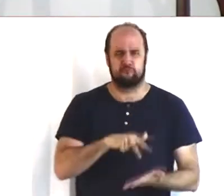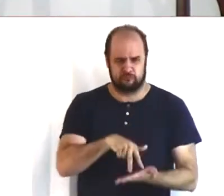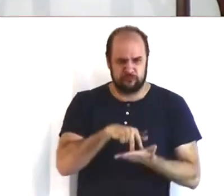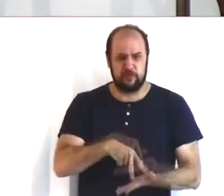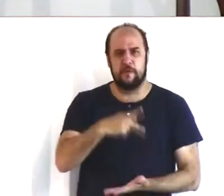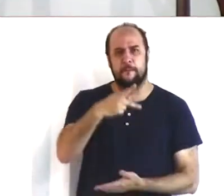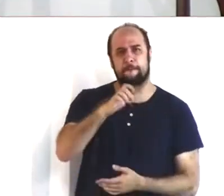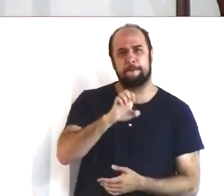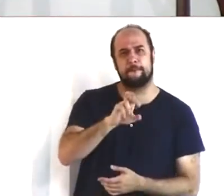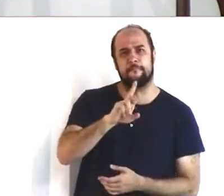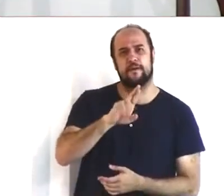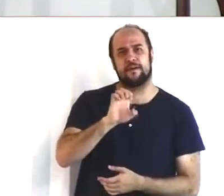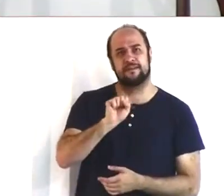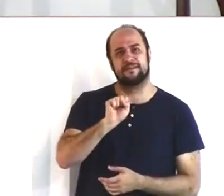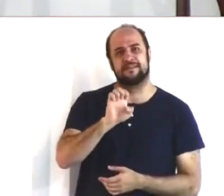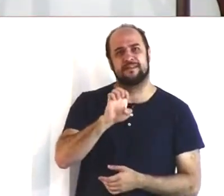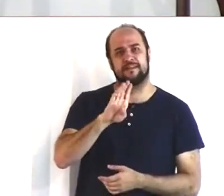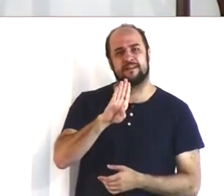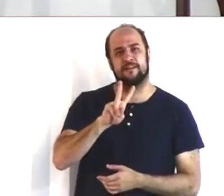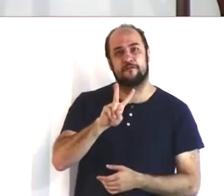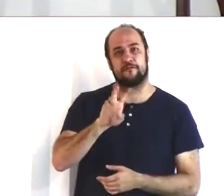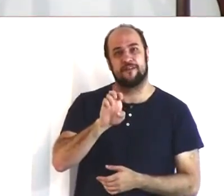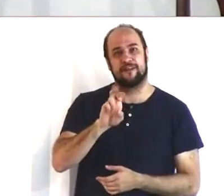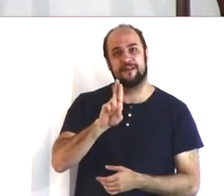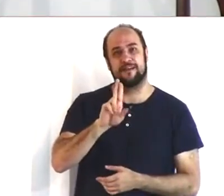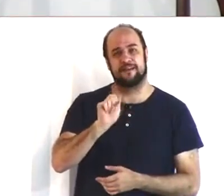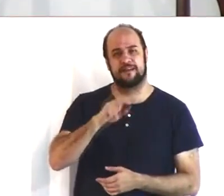mais adequada é estabilidade.